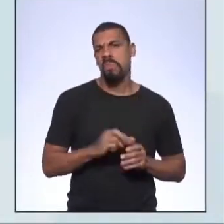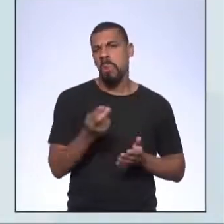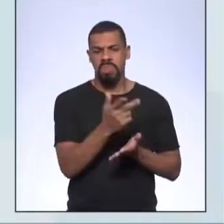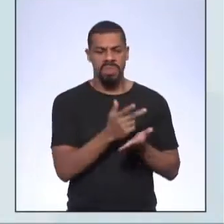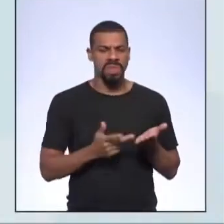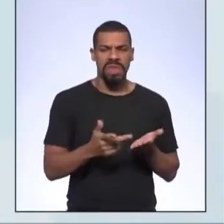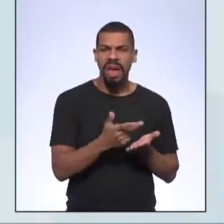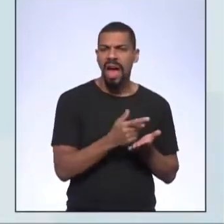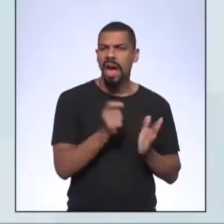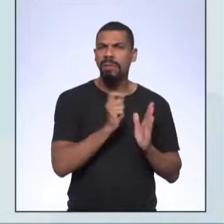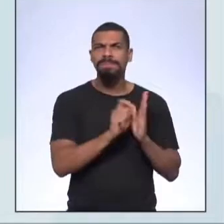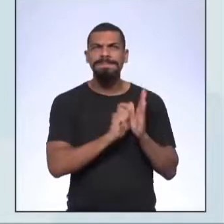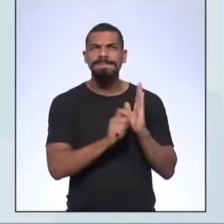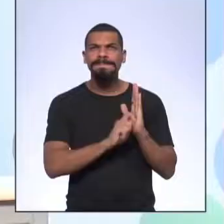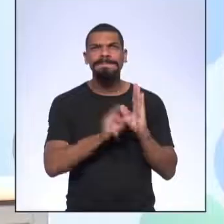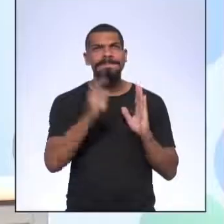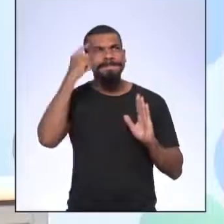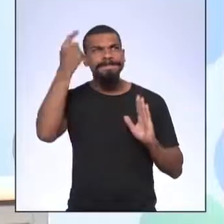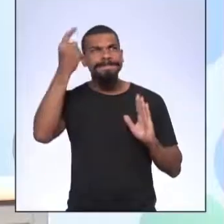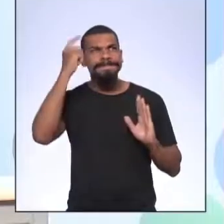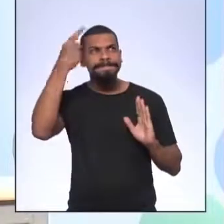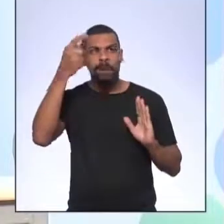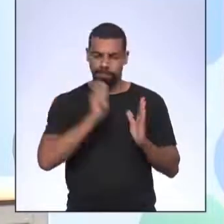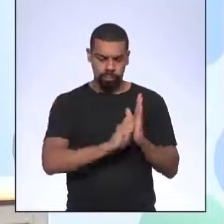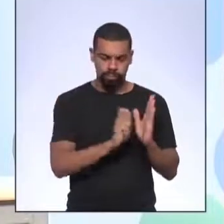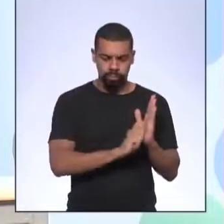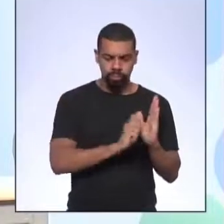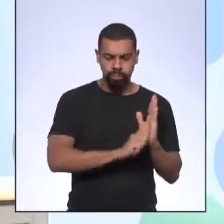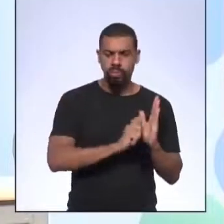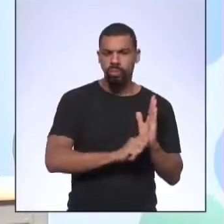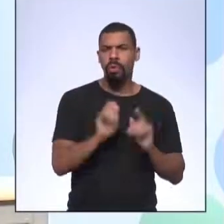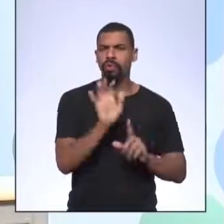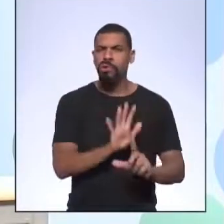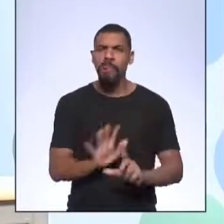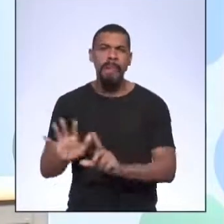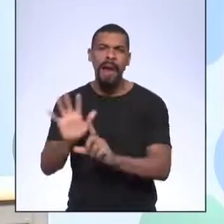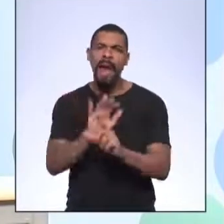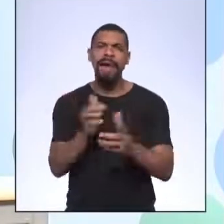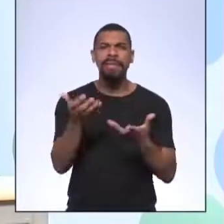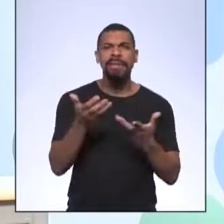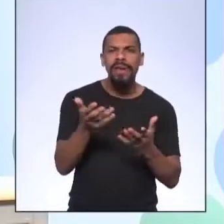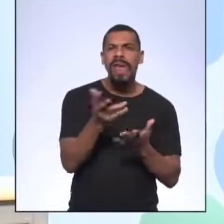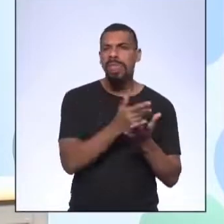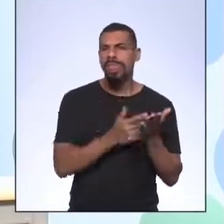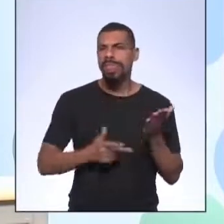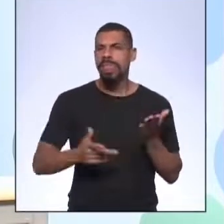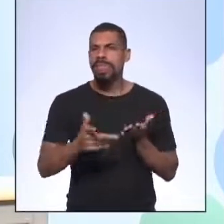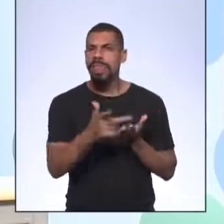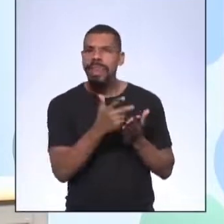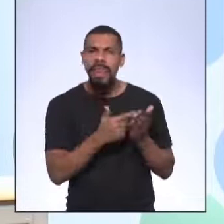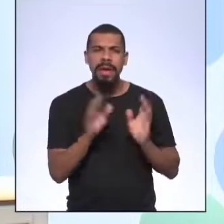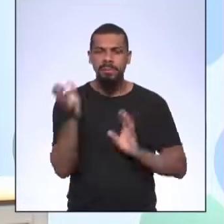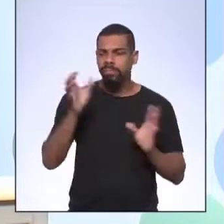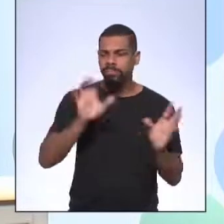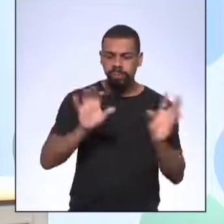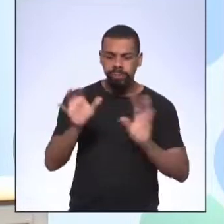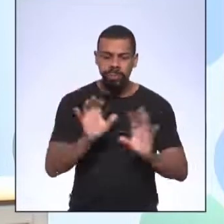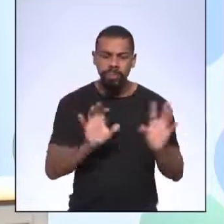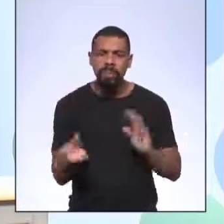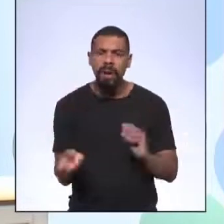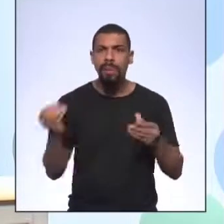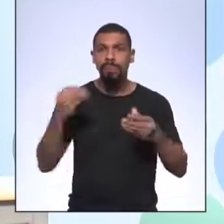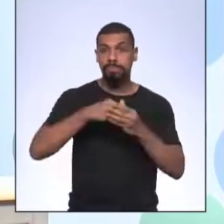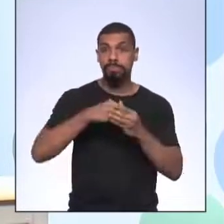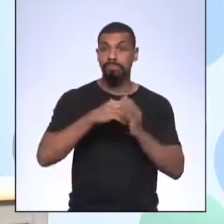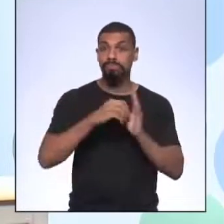desenhar o rascunhar esse projeto onde eu vou colocar ali imagens que eu queira desenhos esquemas que eu faça